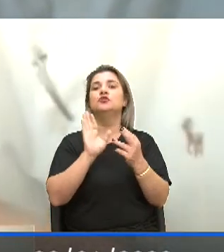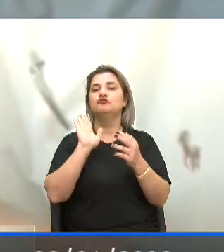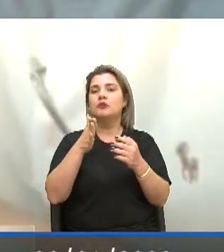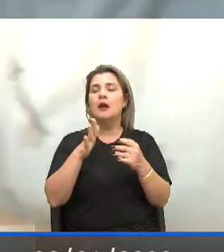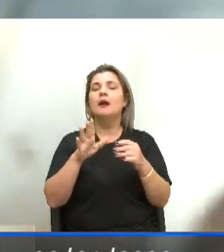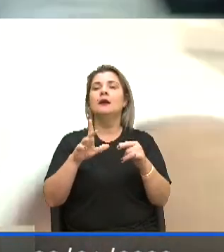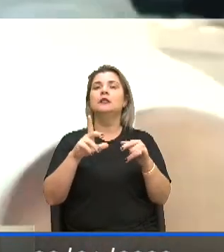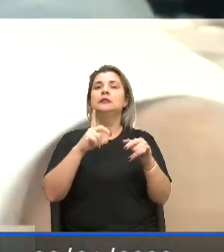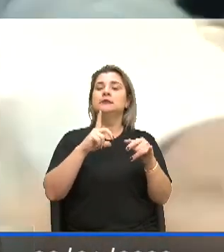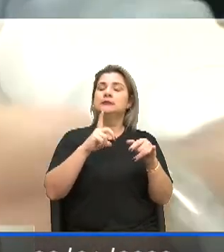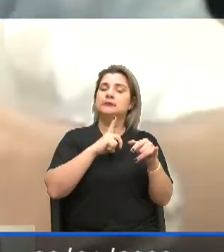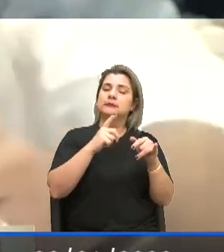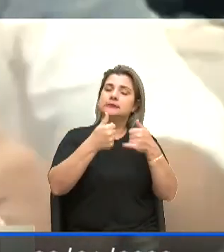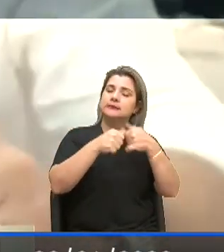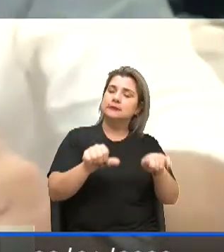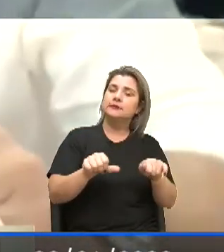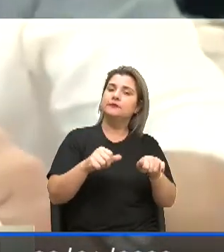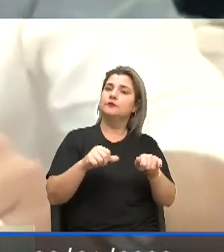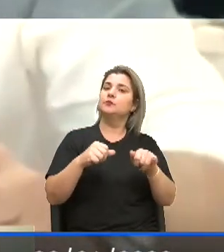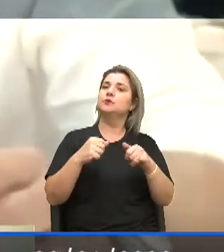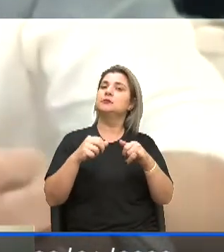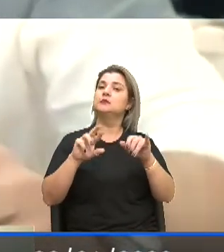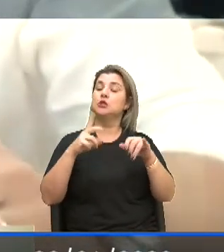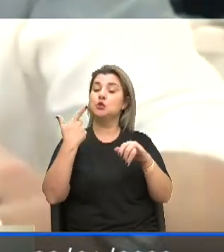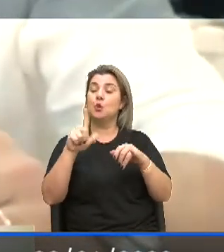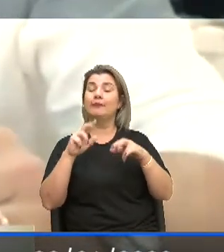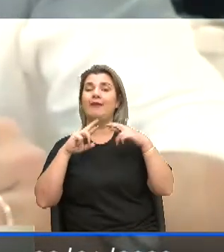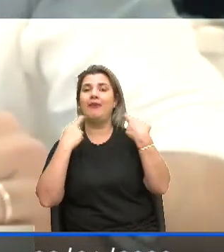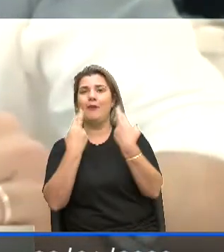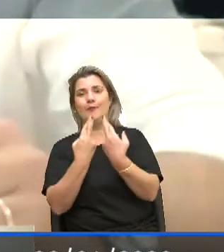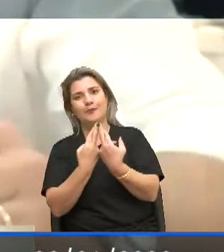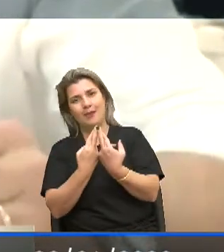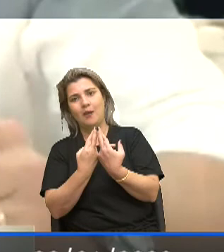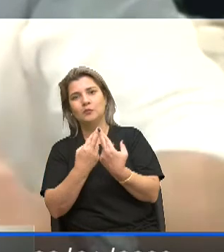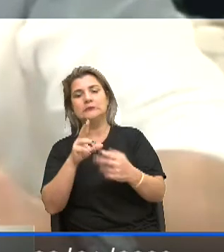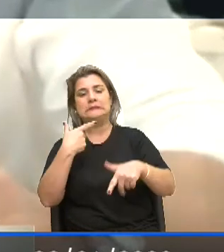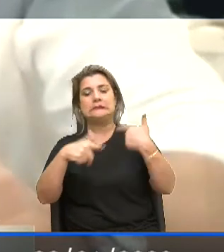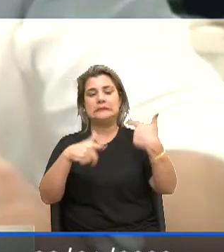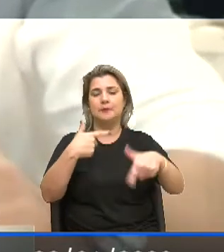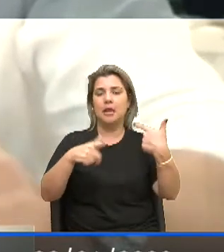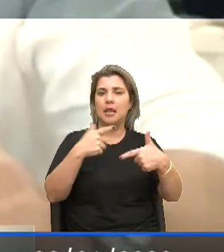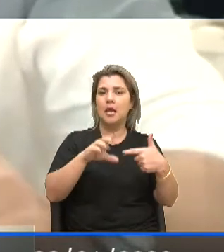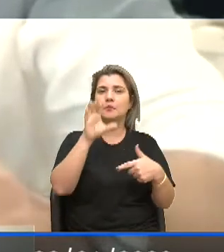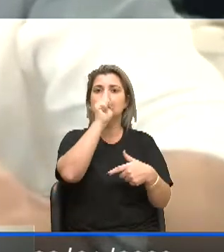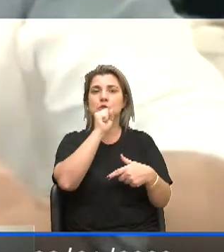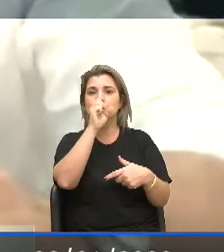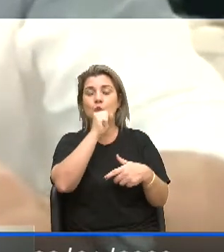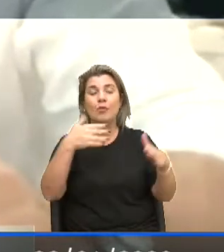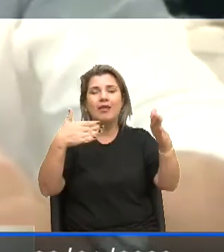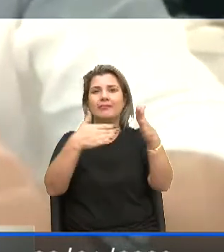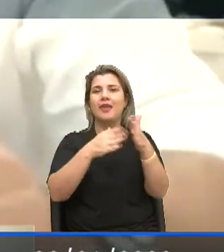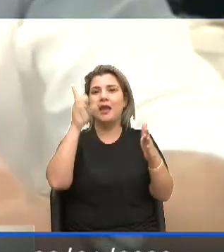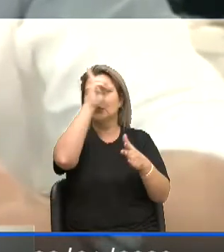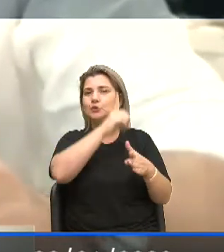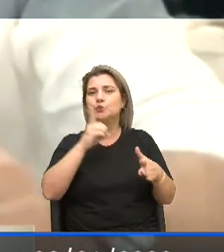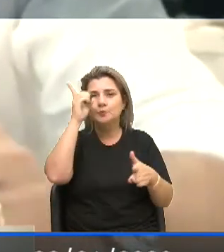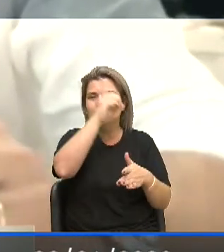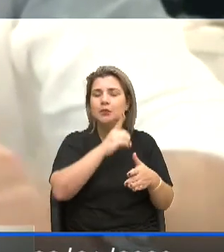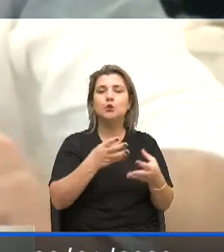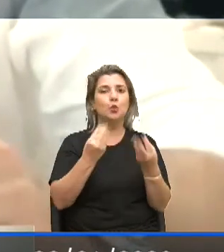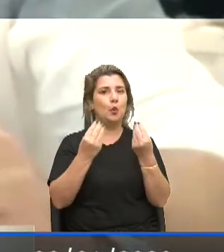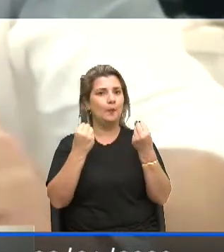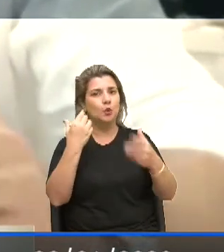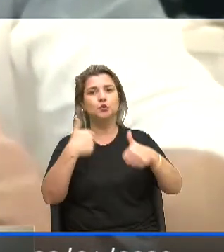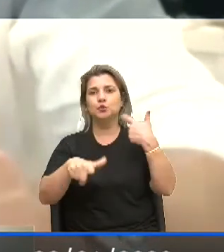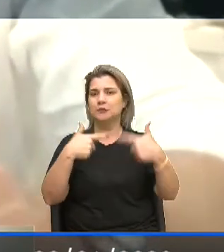Saúde trabalhando de segunda a domingo, assim, com bastante sobrecarga, com diferentes frentes para a gente